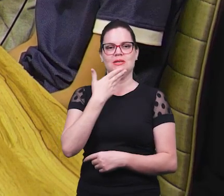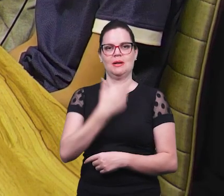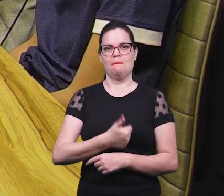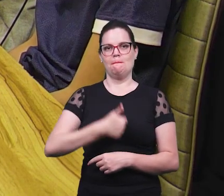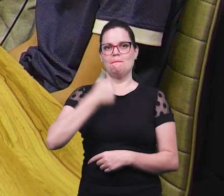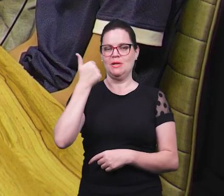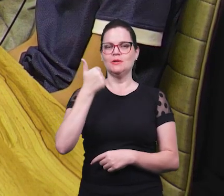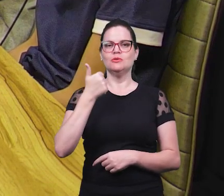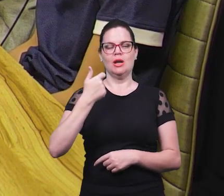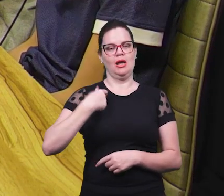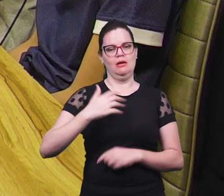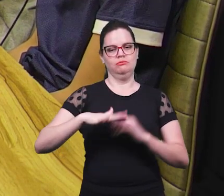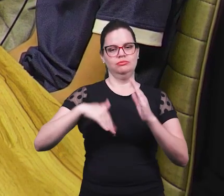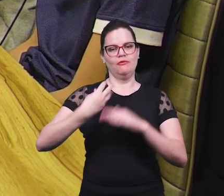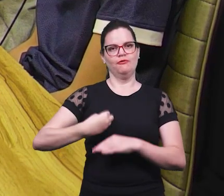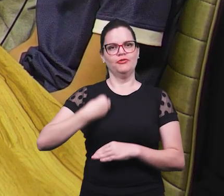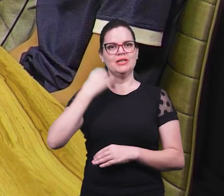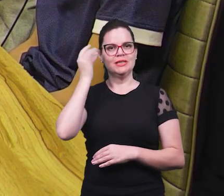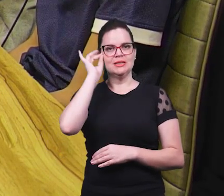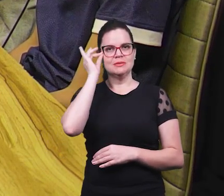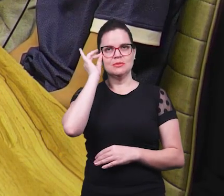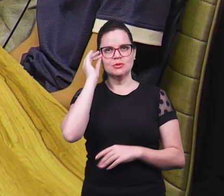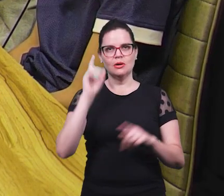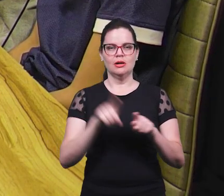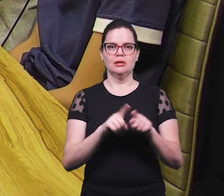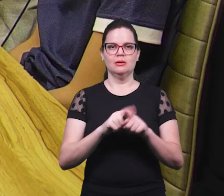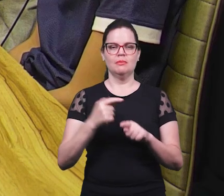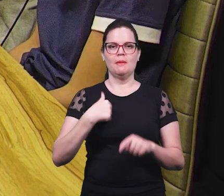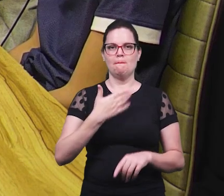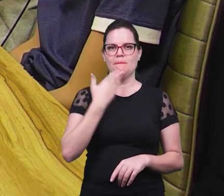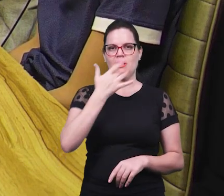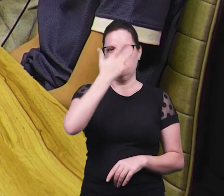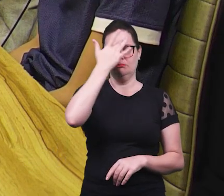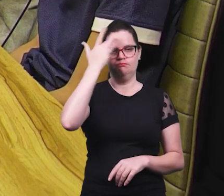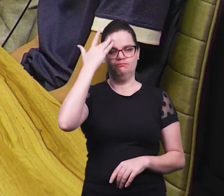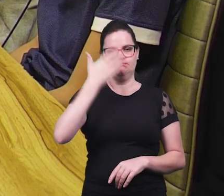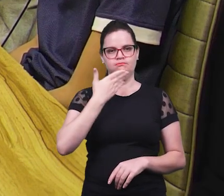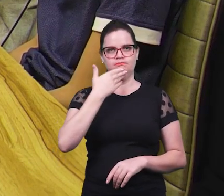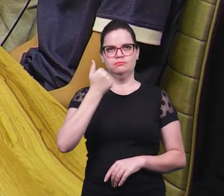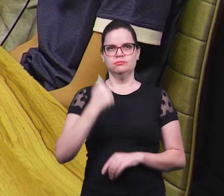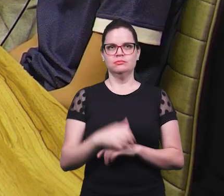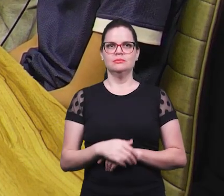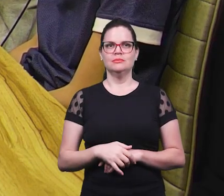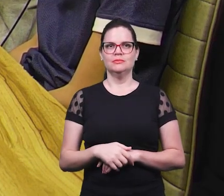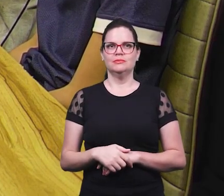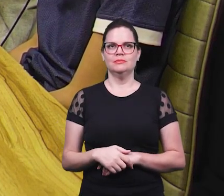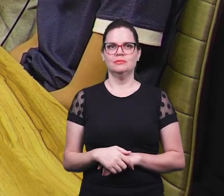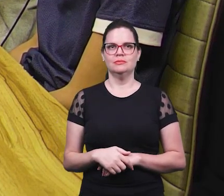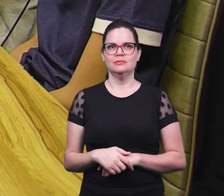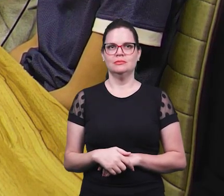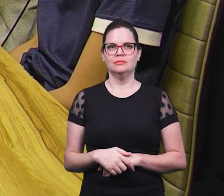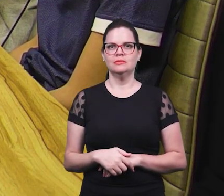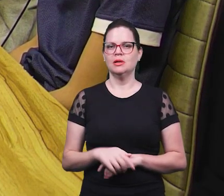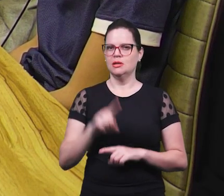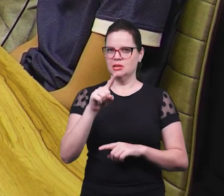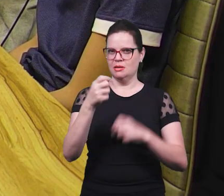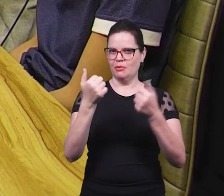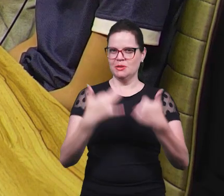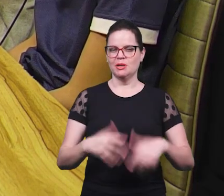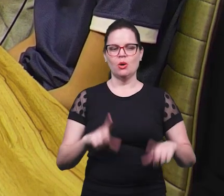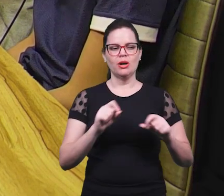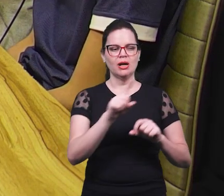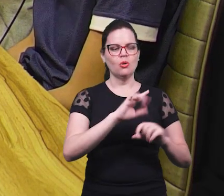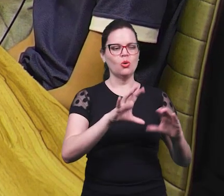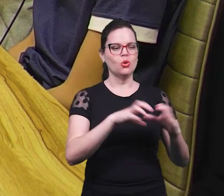cresci, tanto espiritualmente como fisicamente, quando eu me afastei daquelas amizades. Você pode dizer pra gente o que a amizade estava trazendo pra